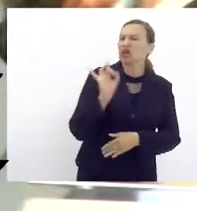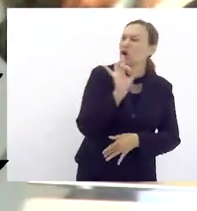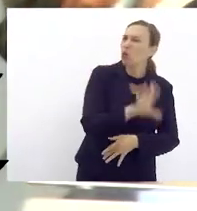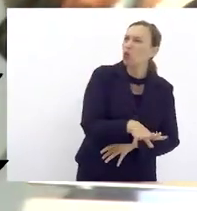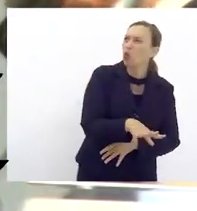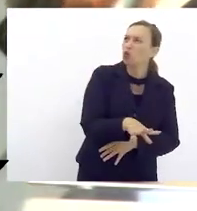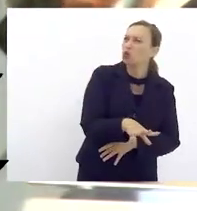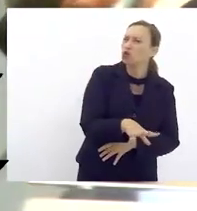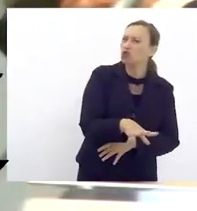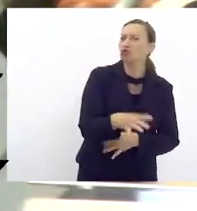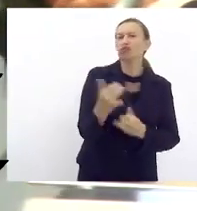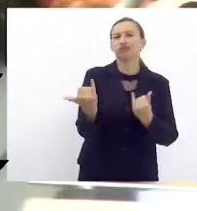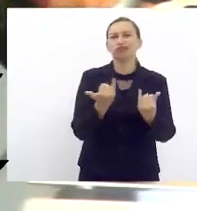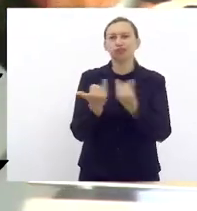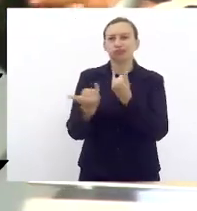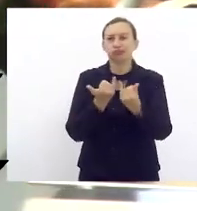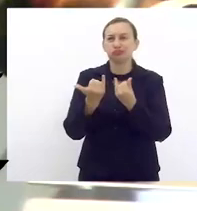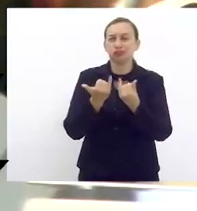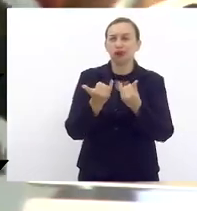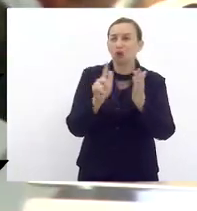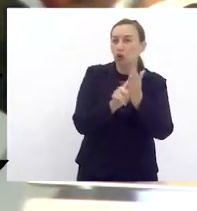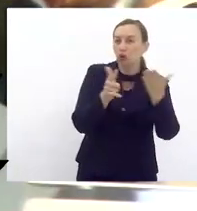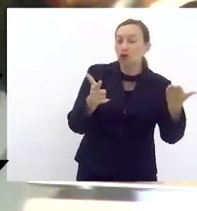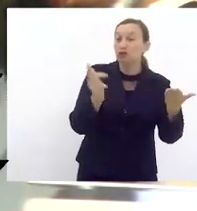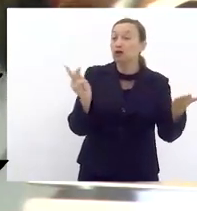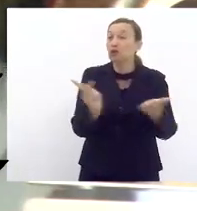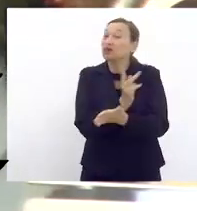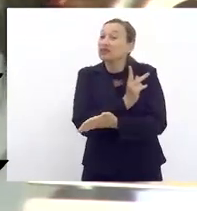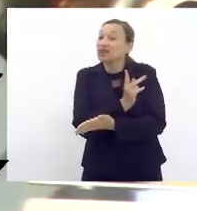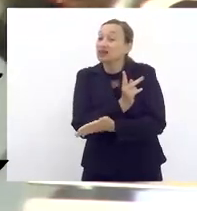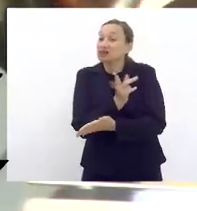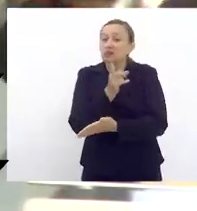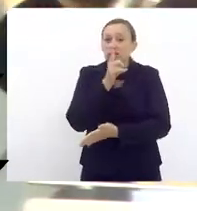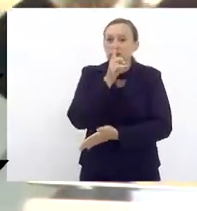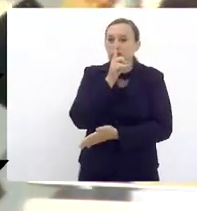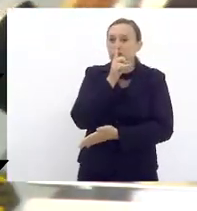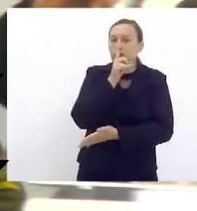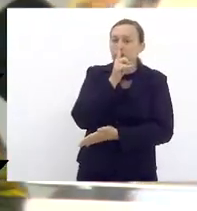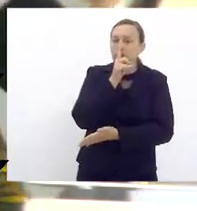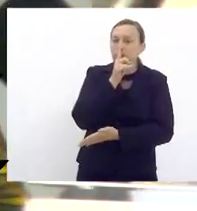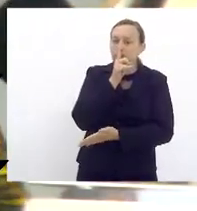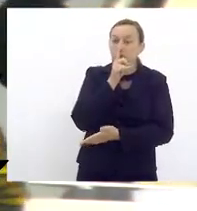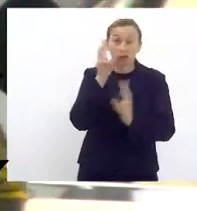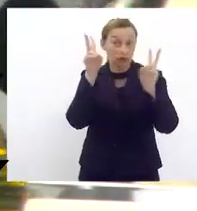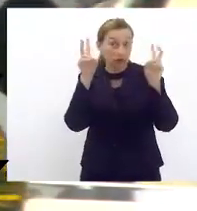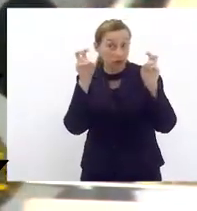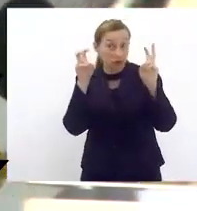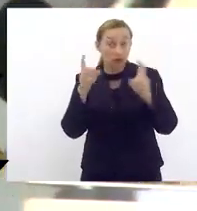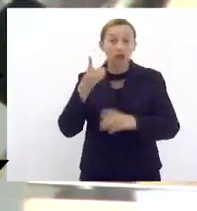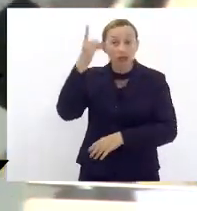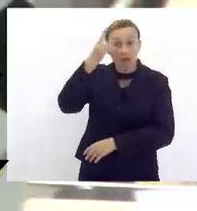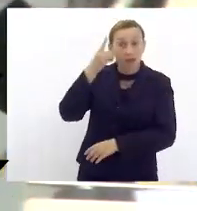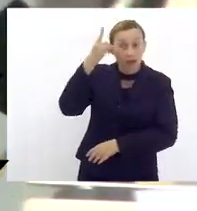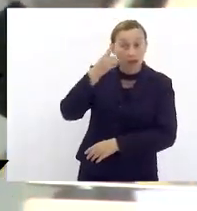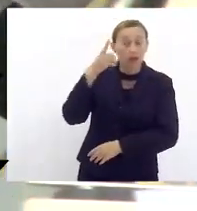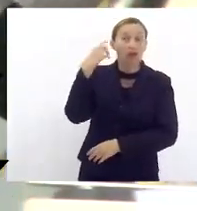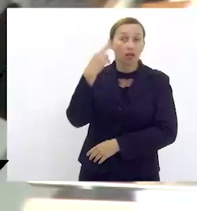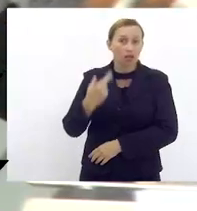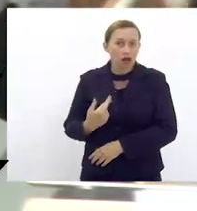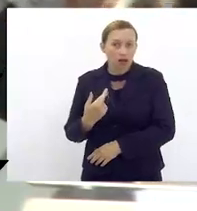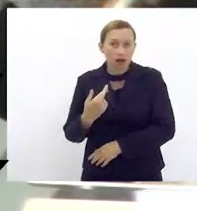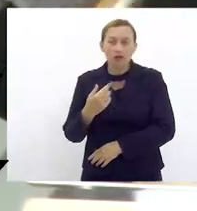grande é notícia em jornal eles são acontecendo de forma silenciosa esse caso que a deputada Renata Souza